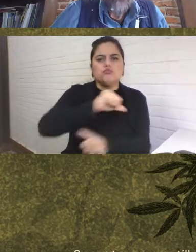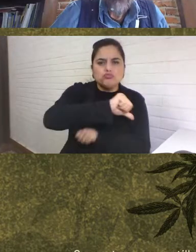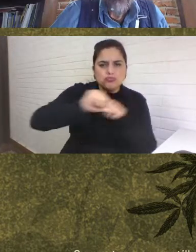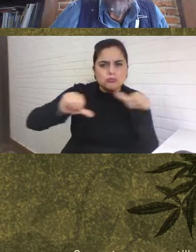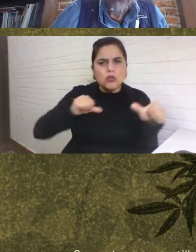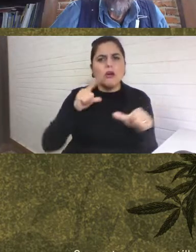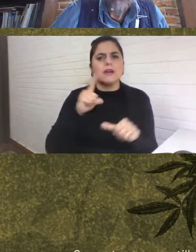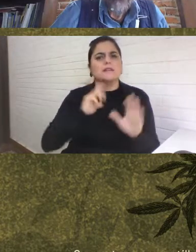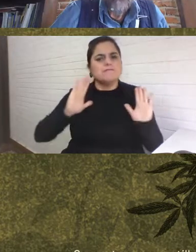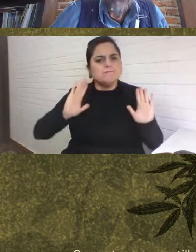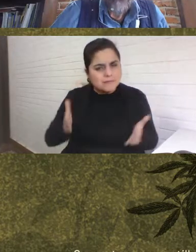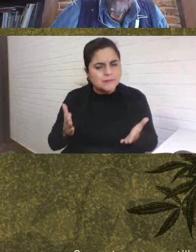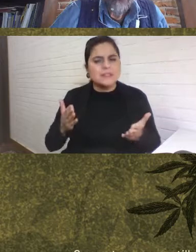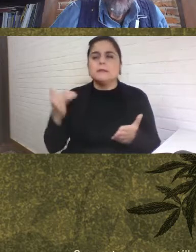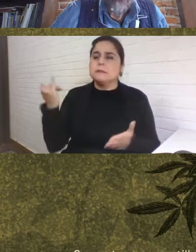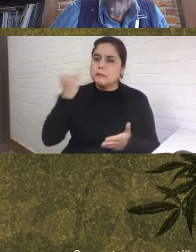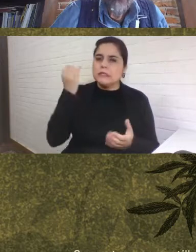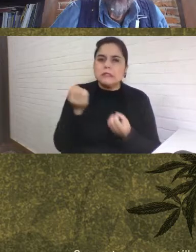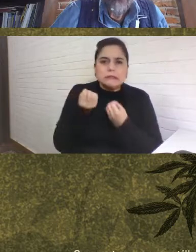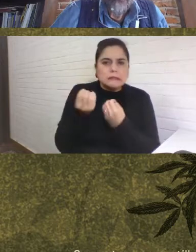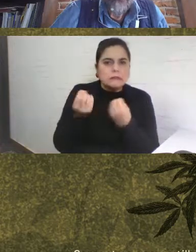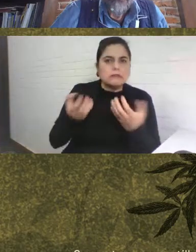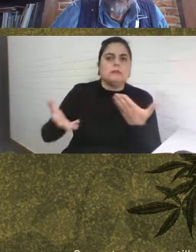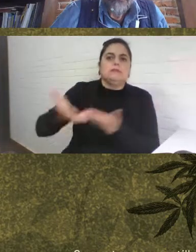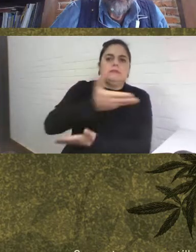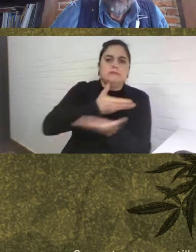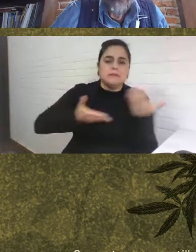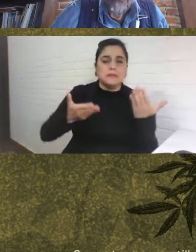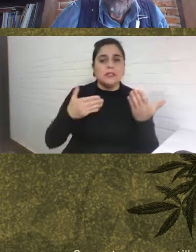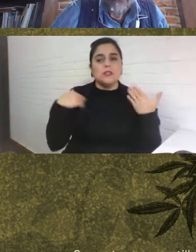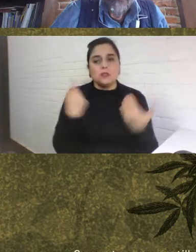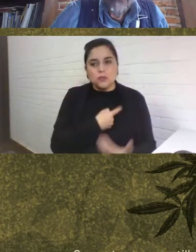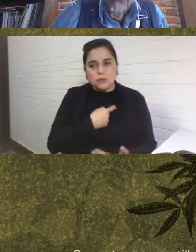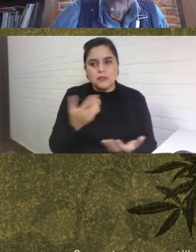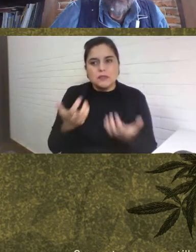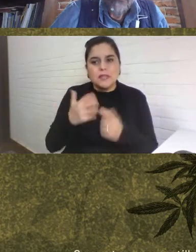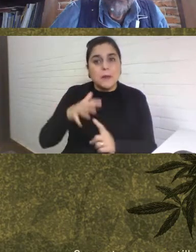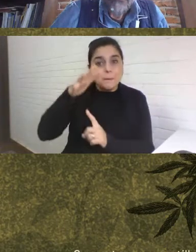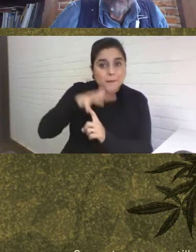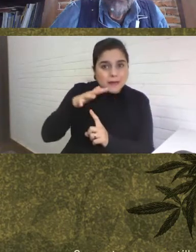que eu gostaria que cada vez mais o Paraná, o Brasil,